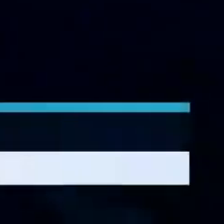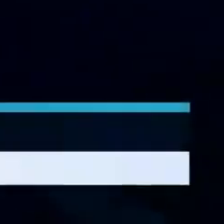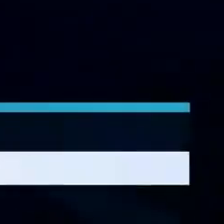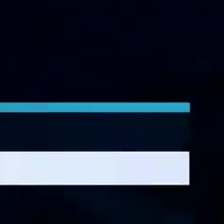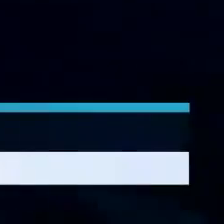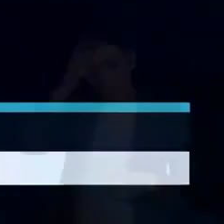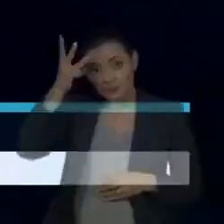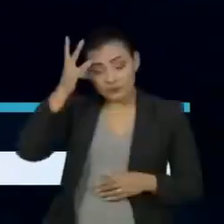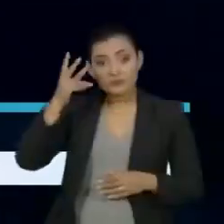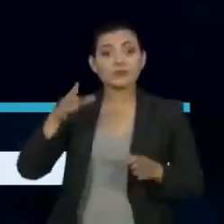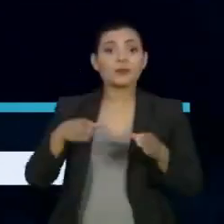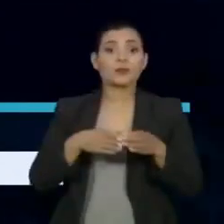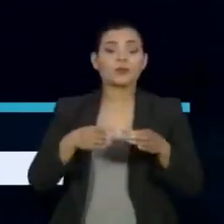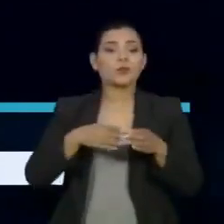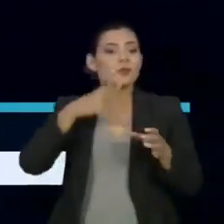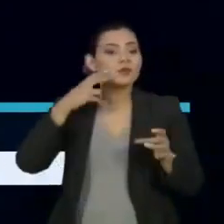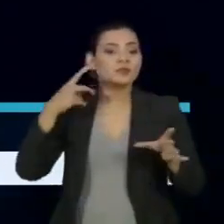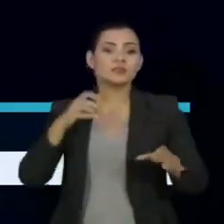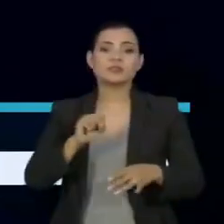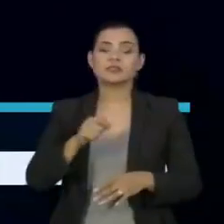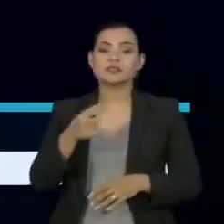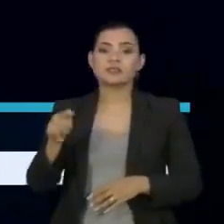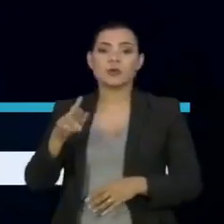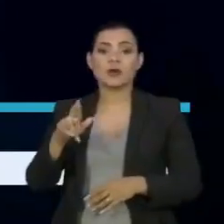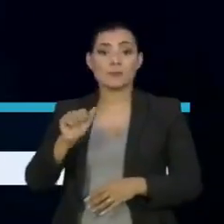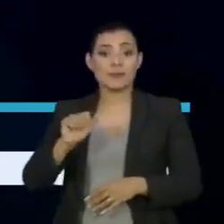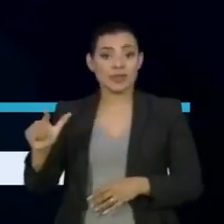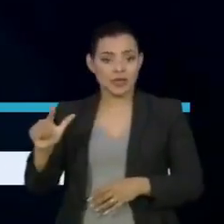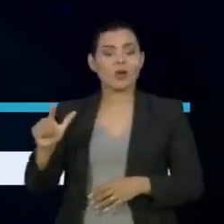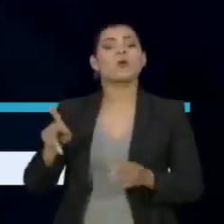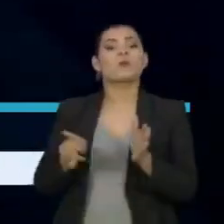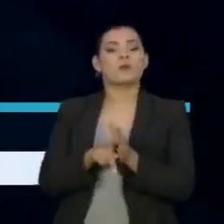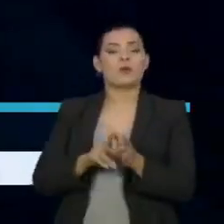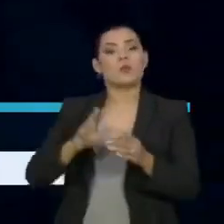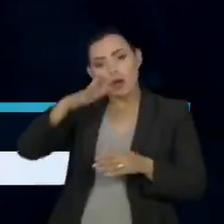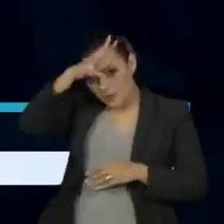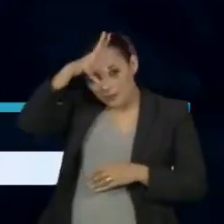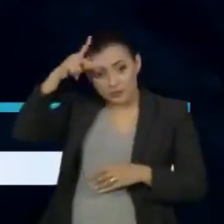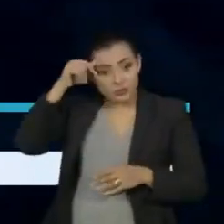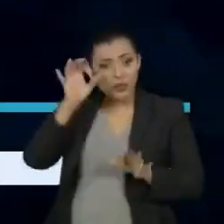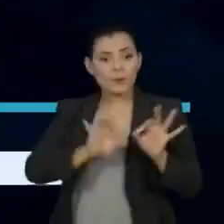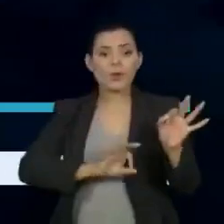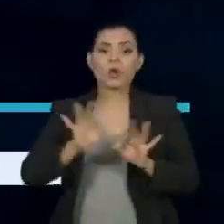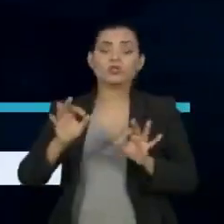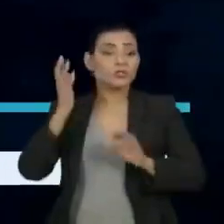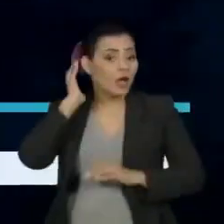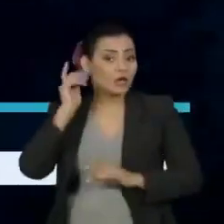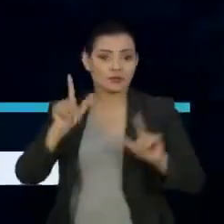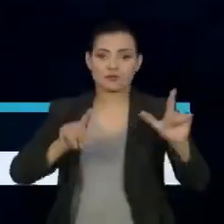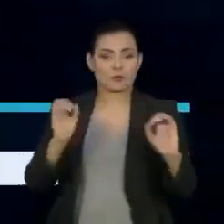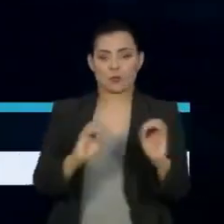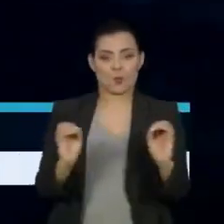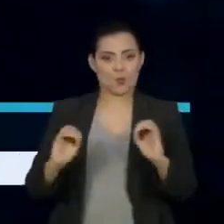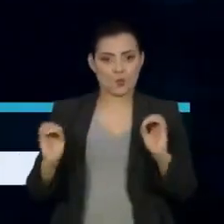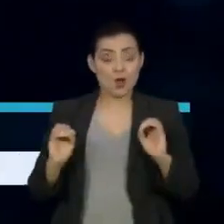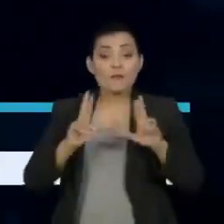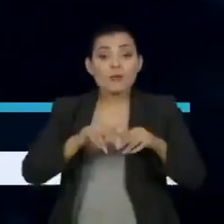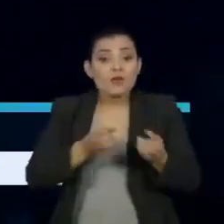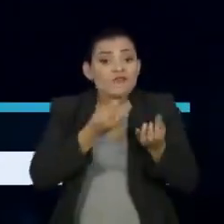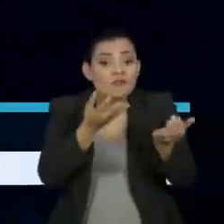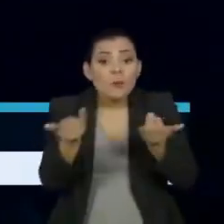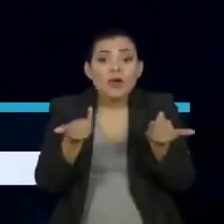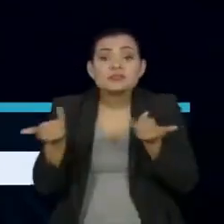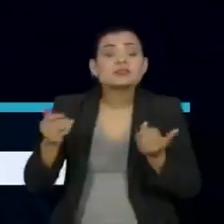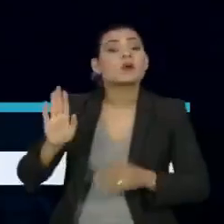O município mais indígena do Brasil, São Gabriel da Cachoeira, no Amazonas, não há programa eleitoral de rádio e TV. E para levar informação sobre